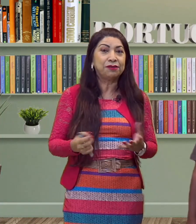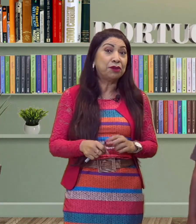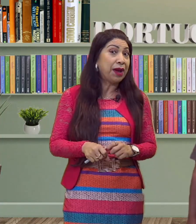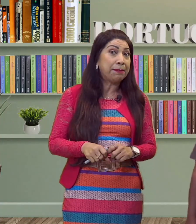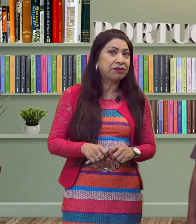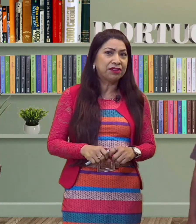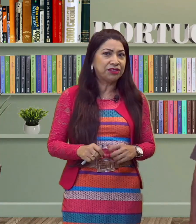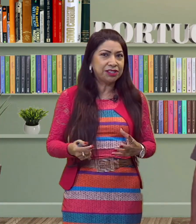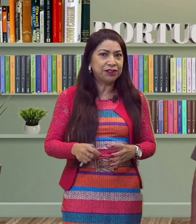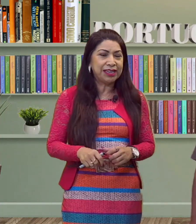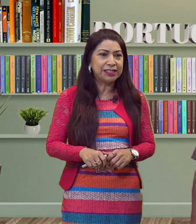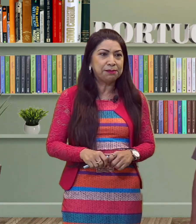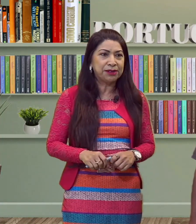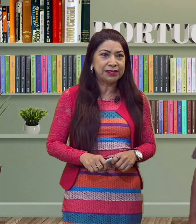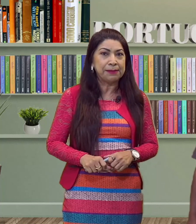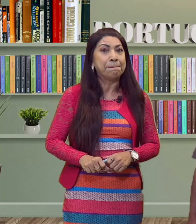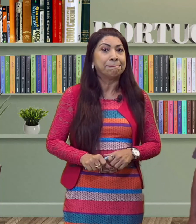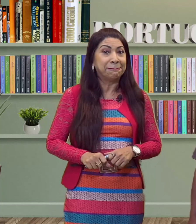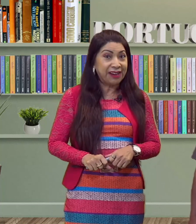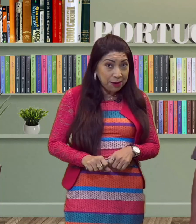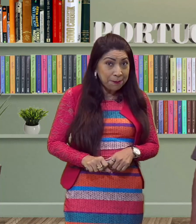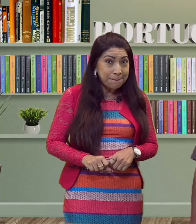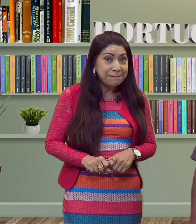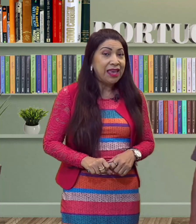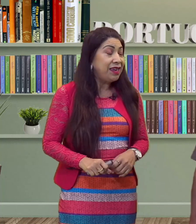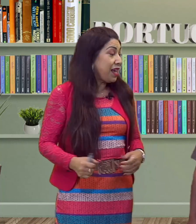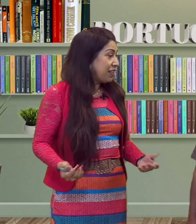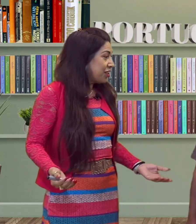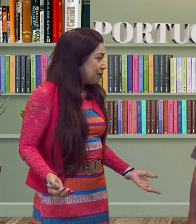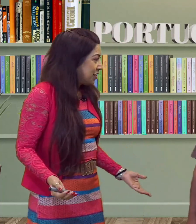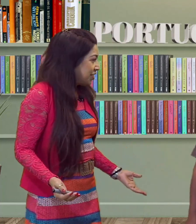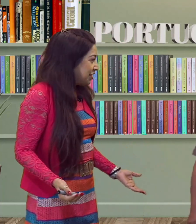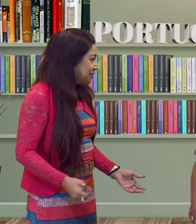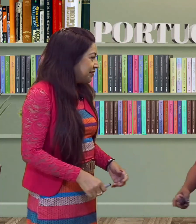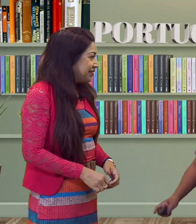história, né? Se for o épico que você for dar exemplo, por exemplo. Valeu?